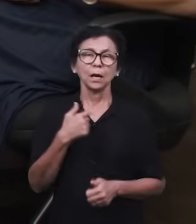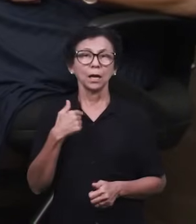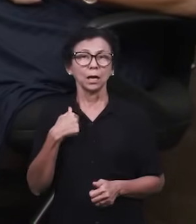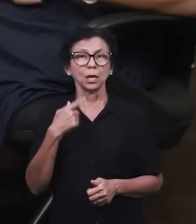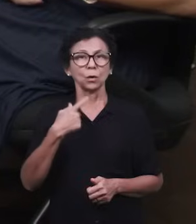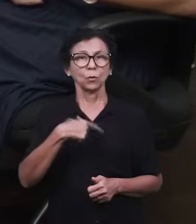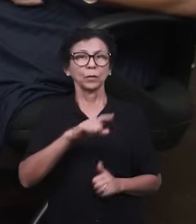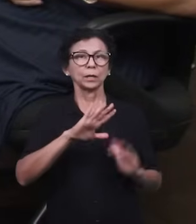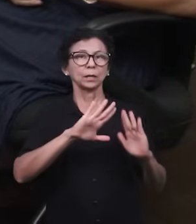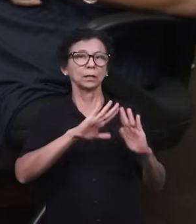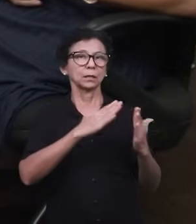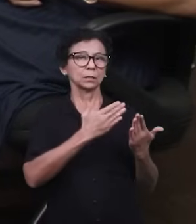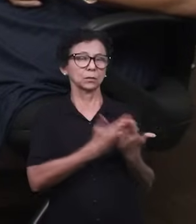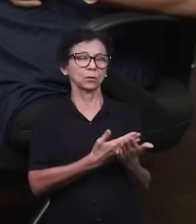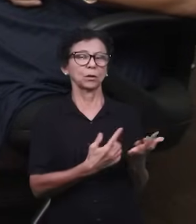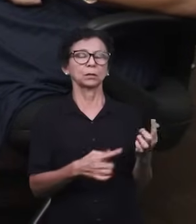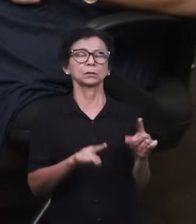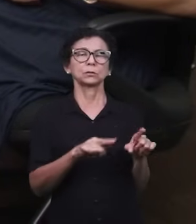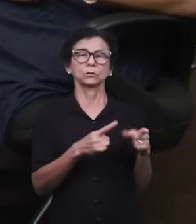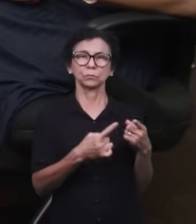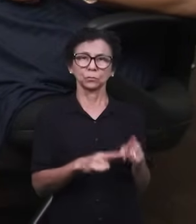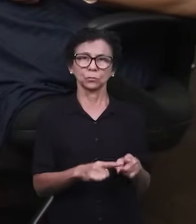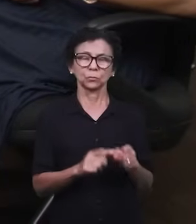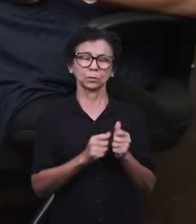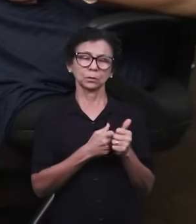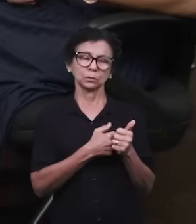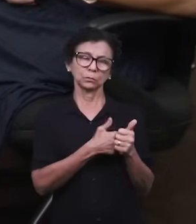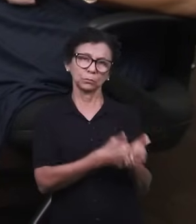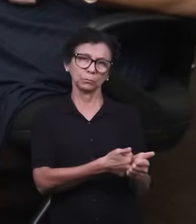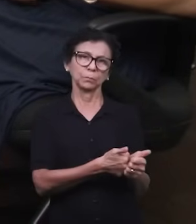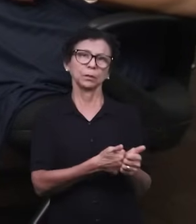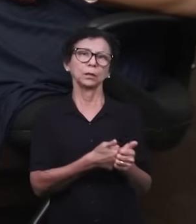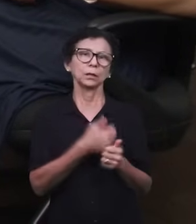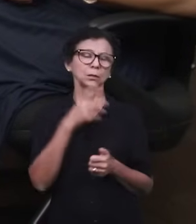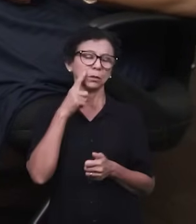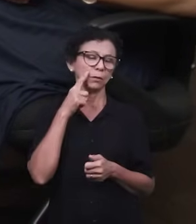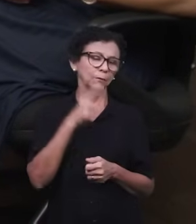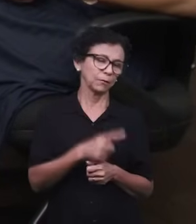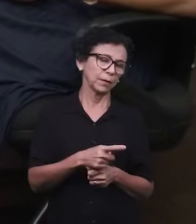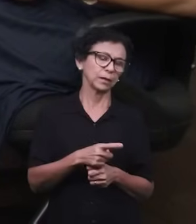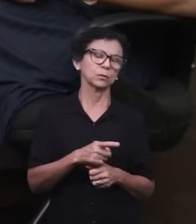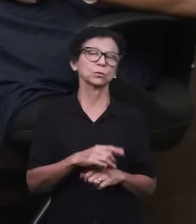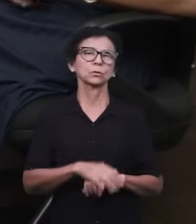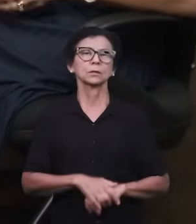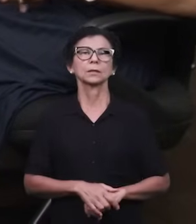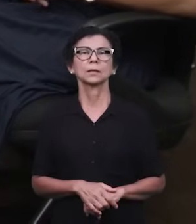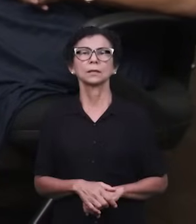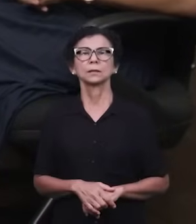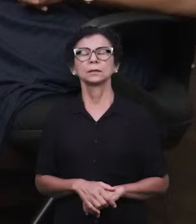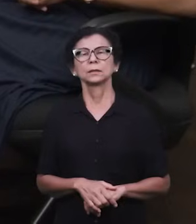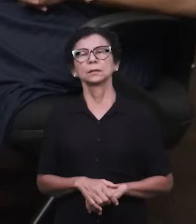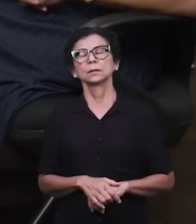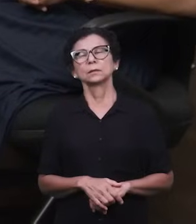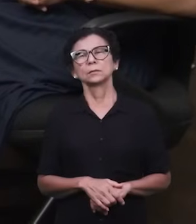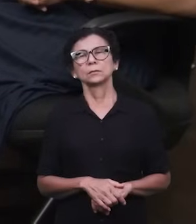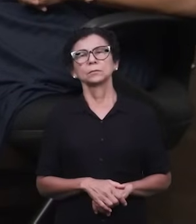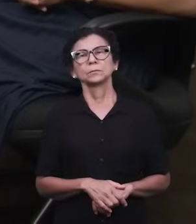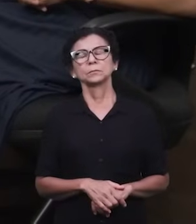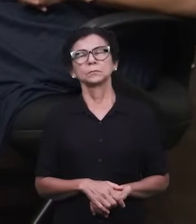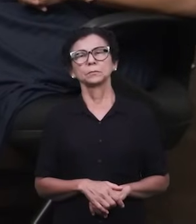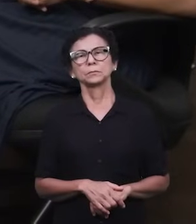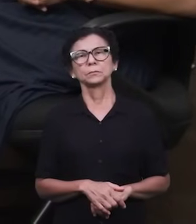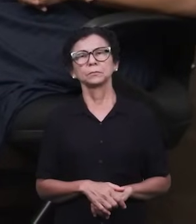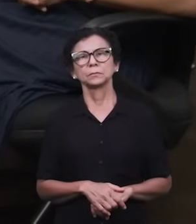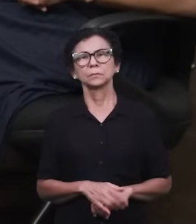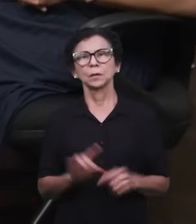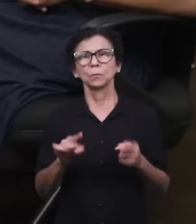piano, Bodas do Cordeiro. Louvor inteiro? Sim. O louvor todo. Que é o louvor